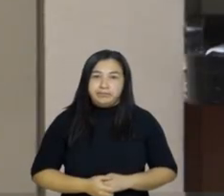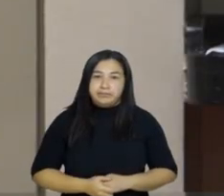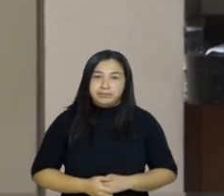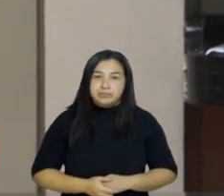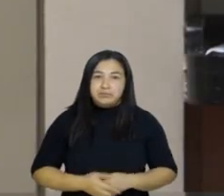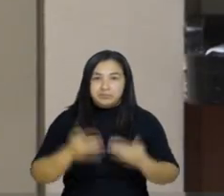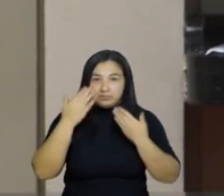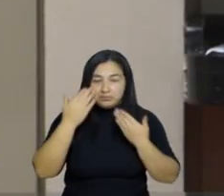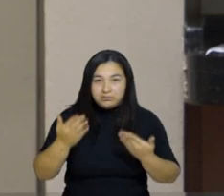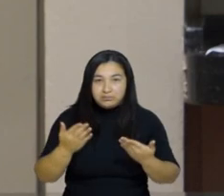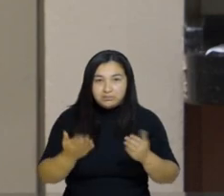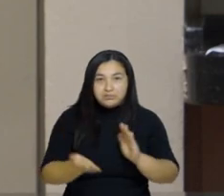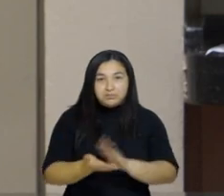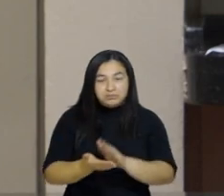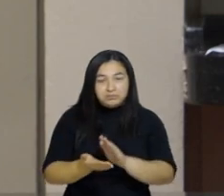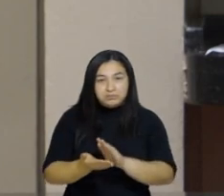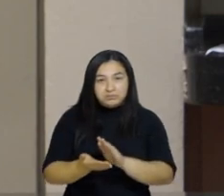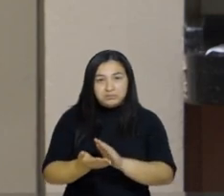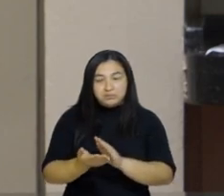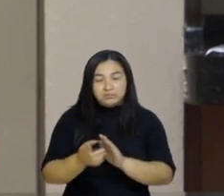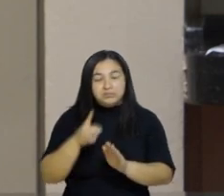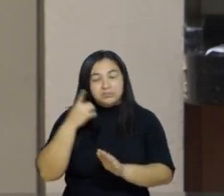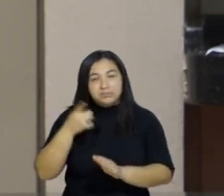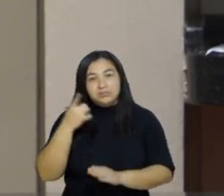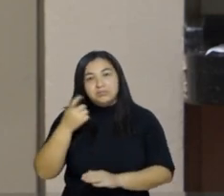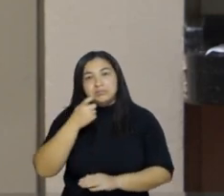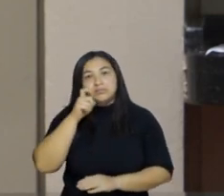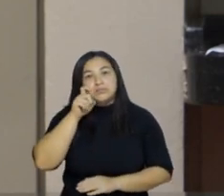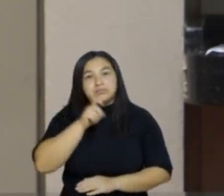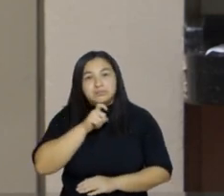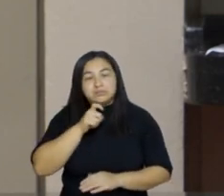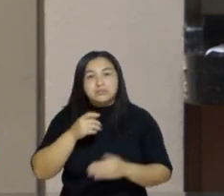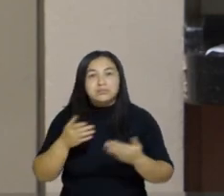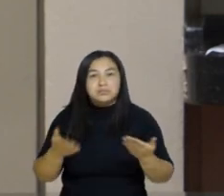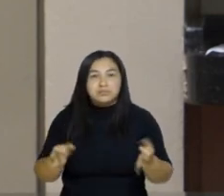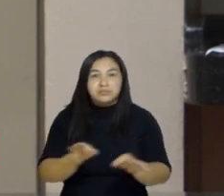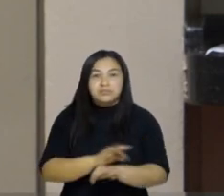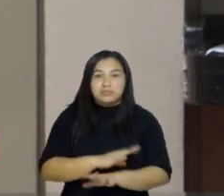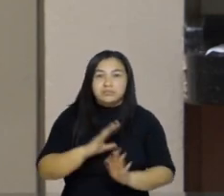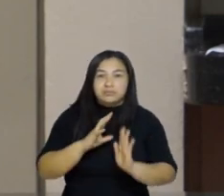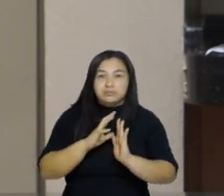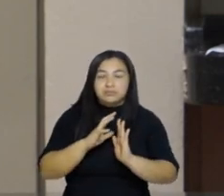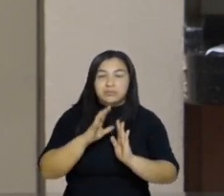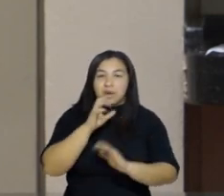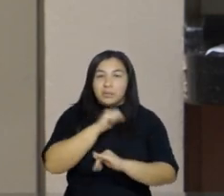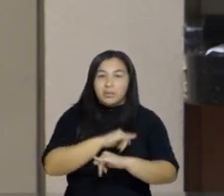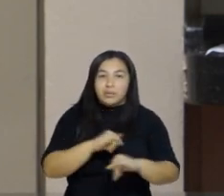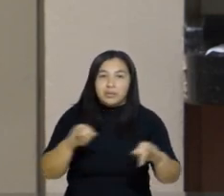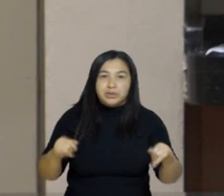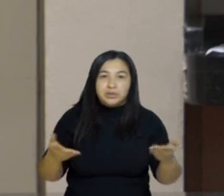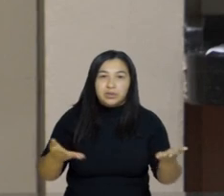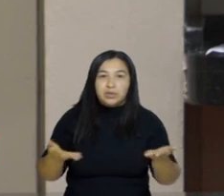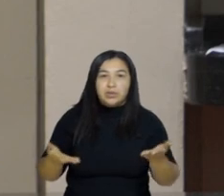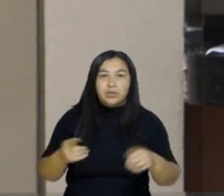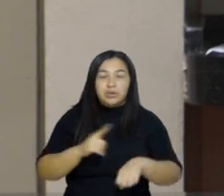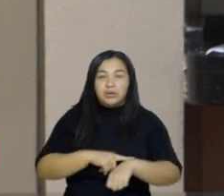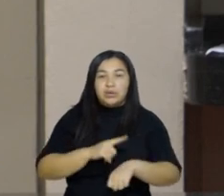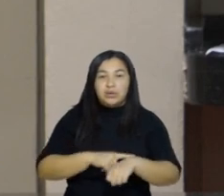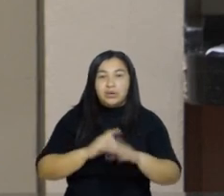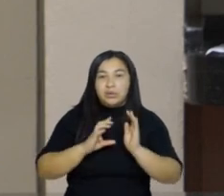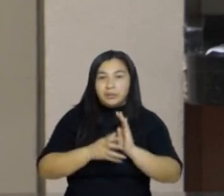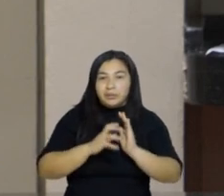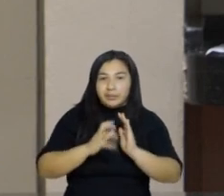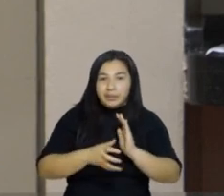Obrigado. Também ao deputado Maurício Peixe pela manifestação. Encerradas as breves comunicações, passamos ao horário destinado aos